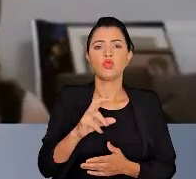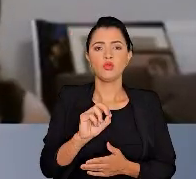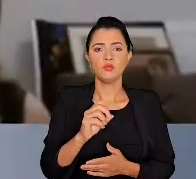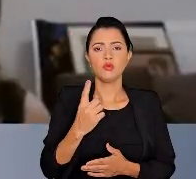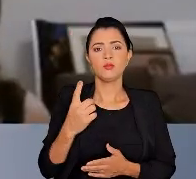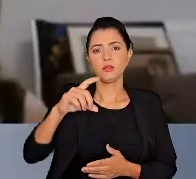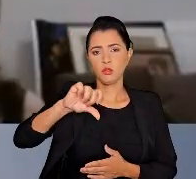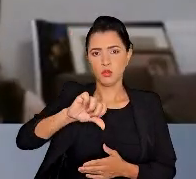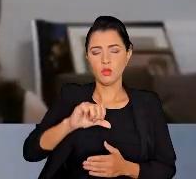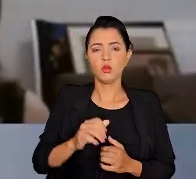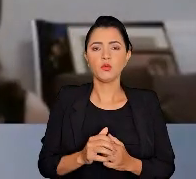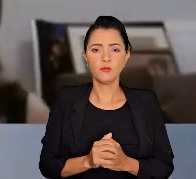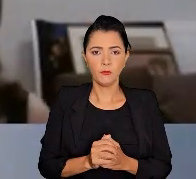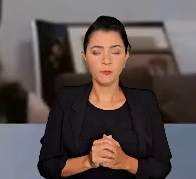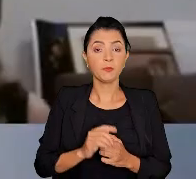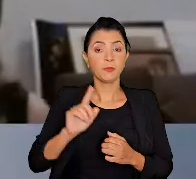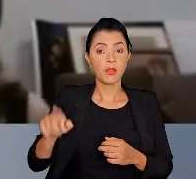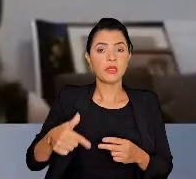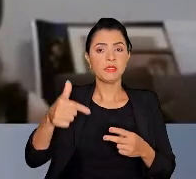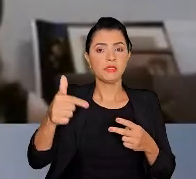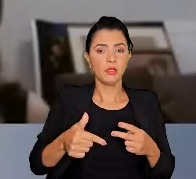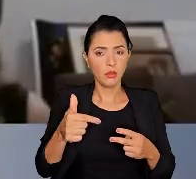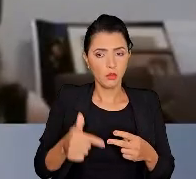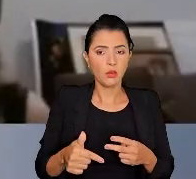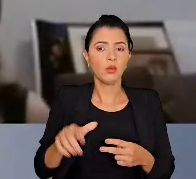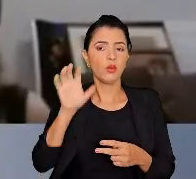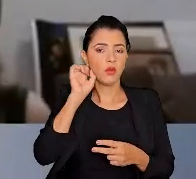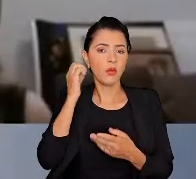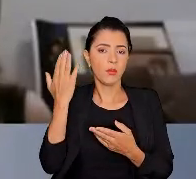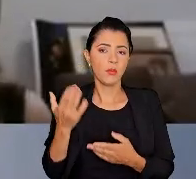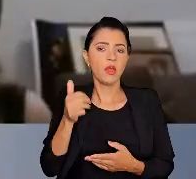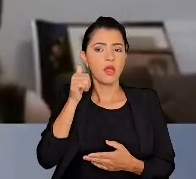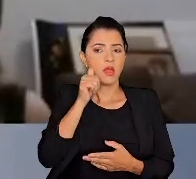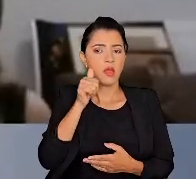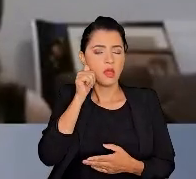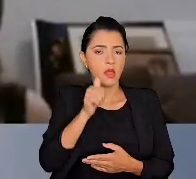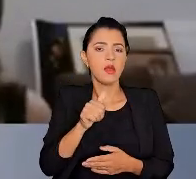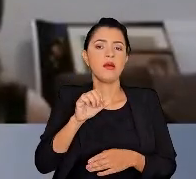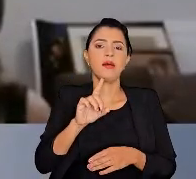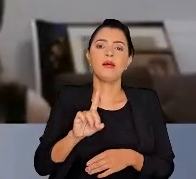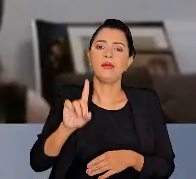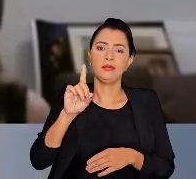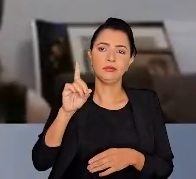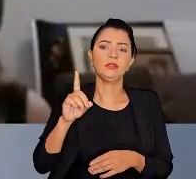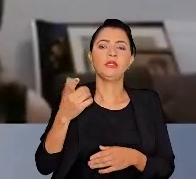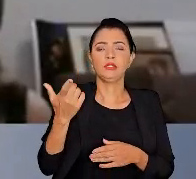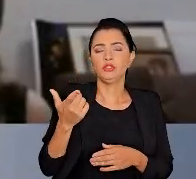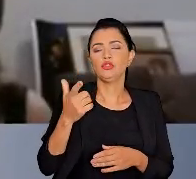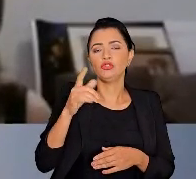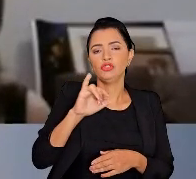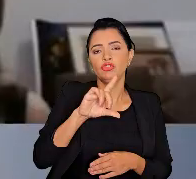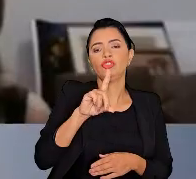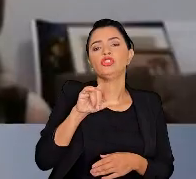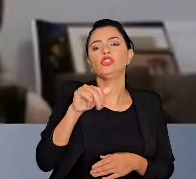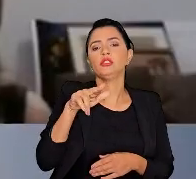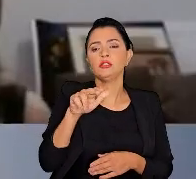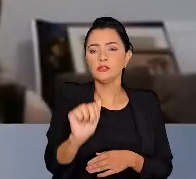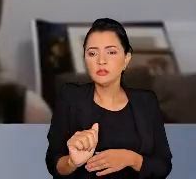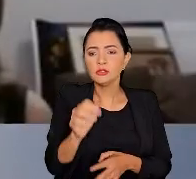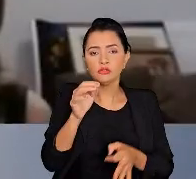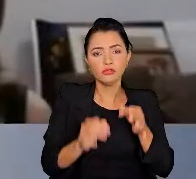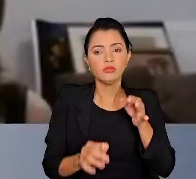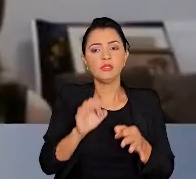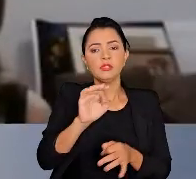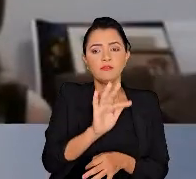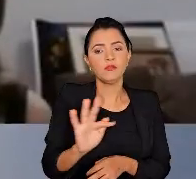2019. E, na sequência, ouviremos a doutora Diana, que é juíza federal da Justiça Federal de Primeira Instância,